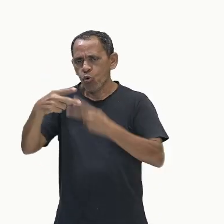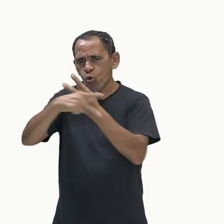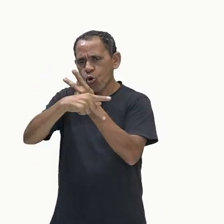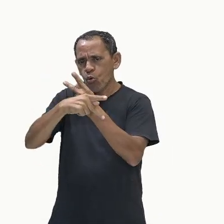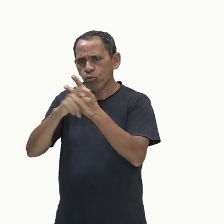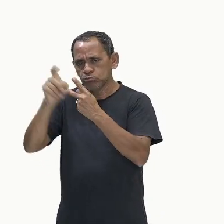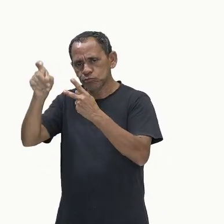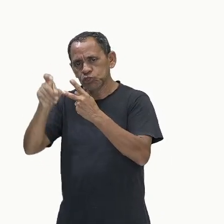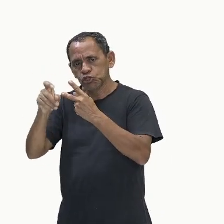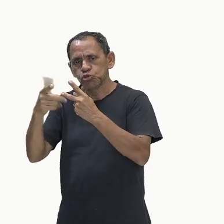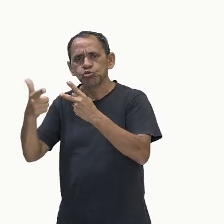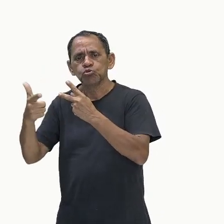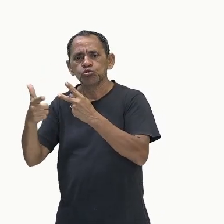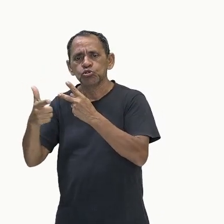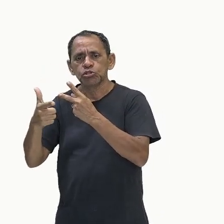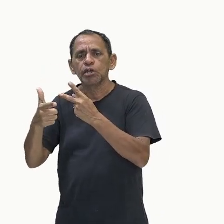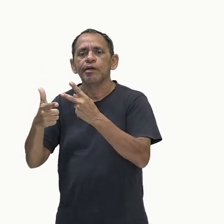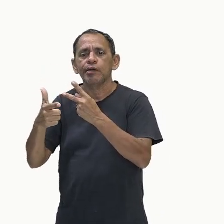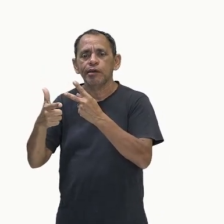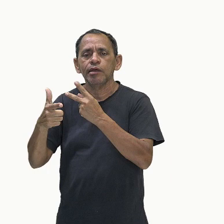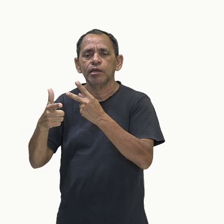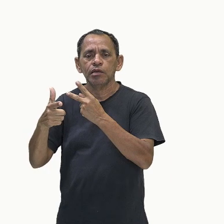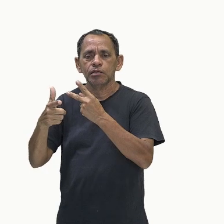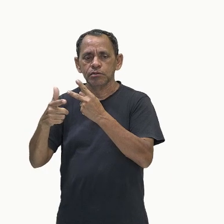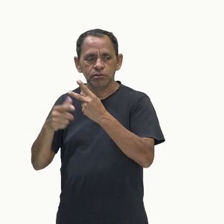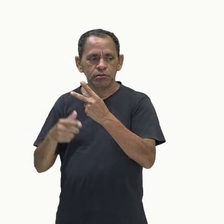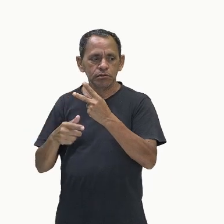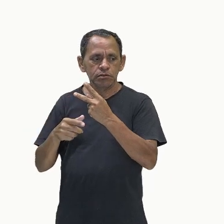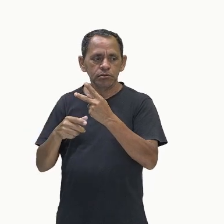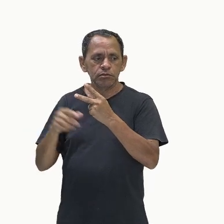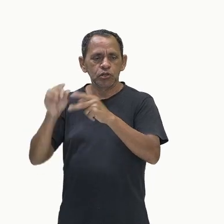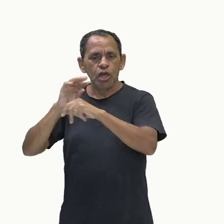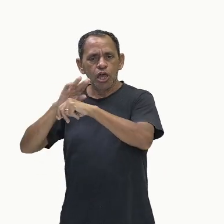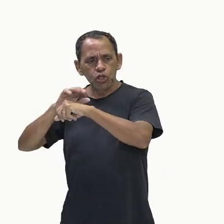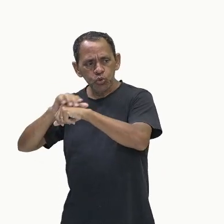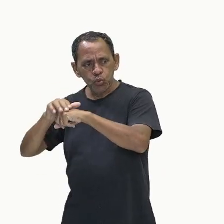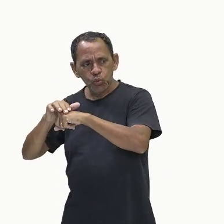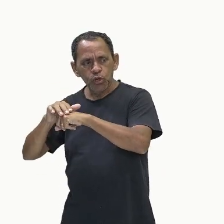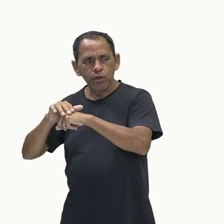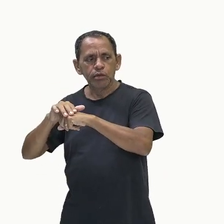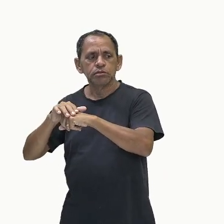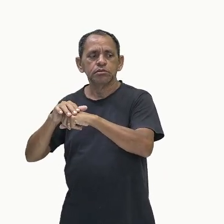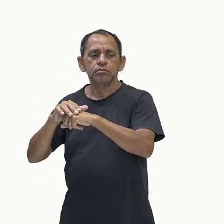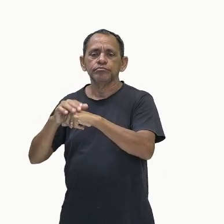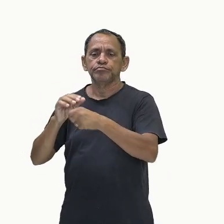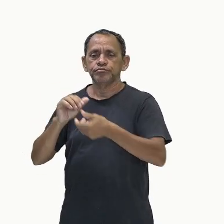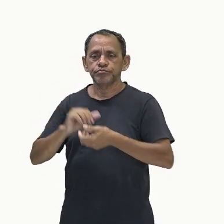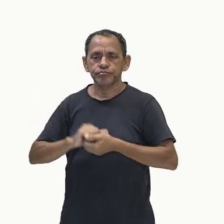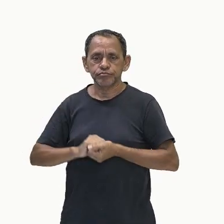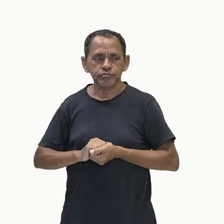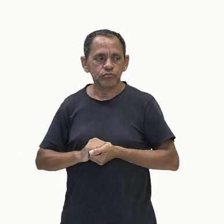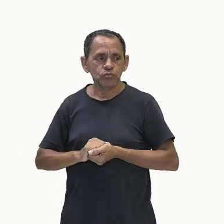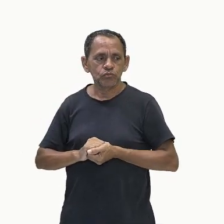a condição do daltonismo, porque ele está com um alelo dominante, ele não vai ser